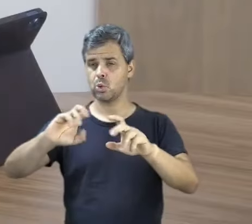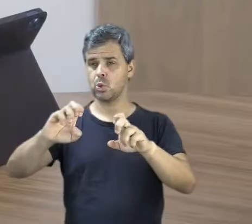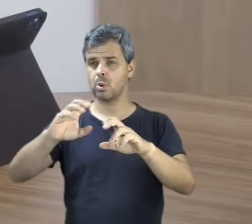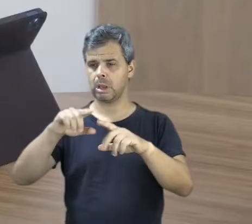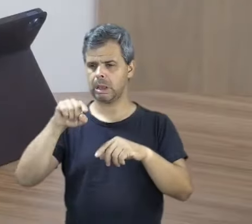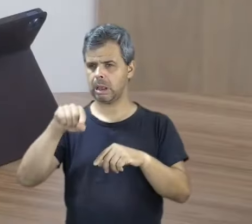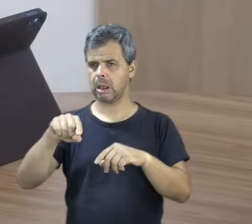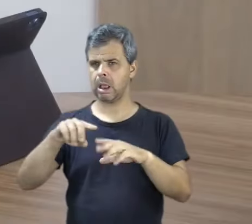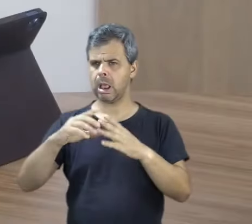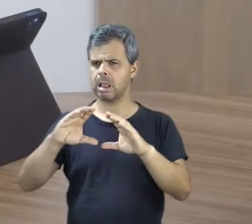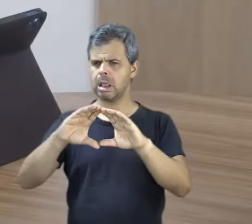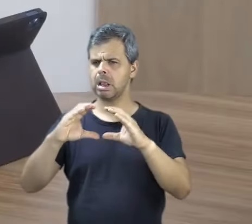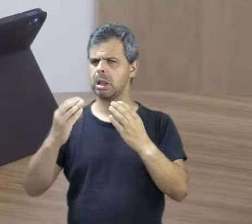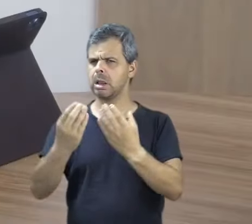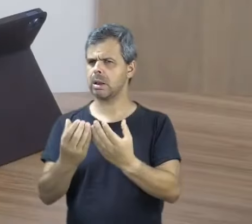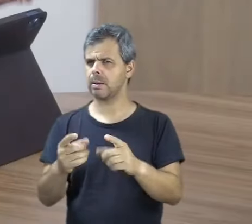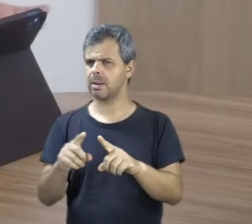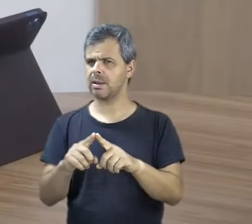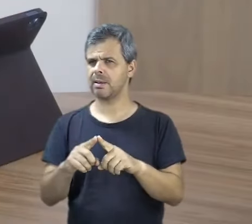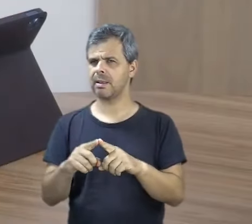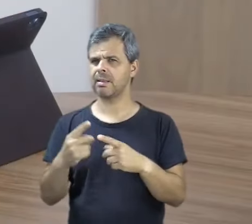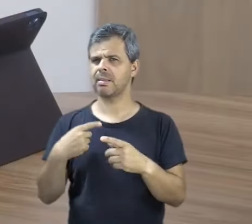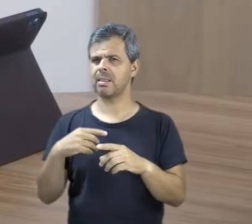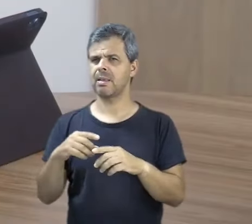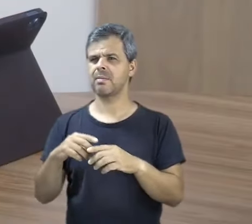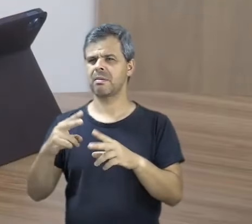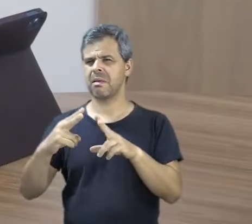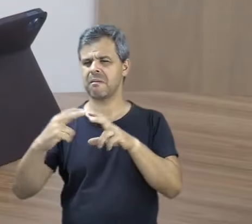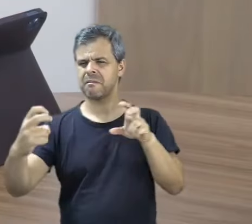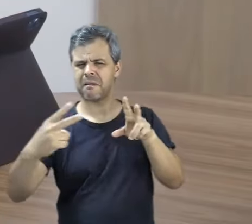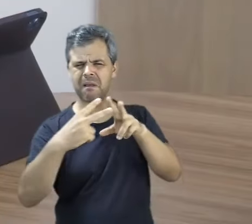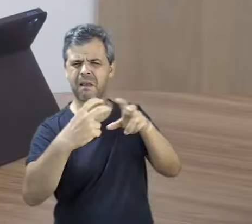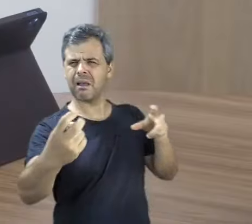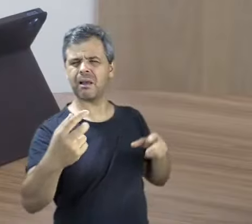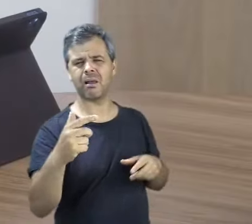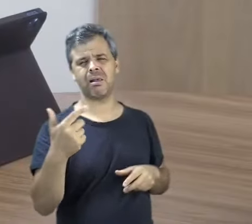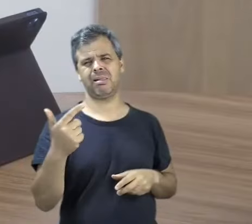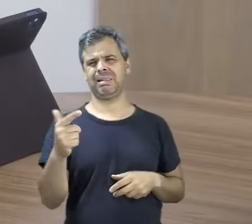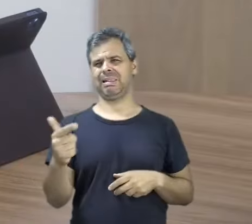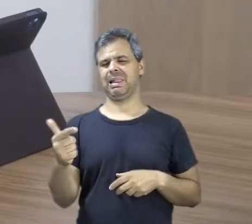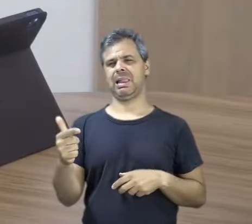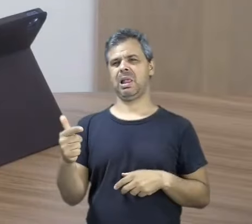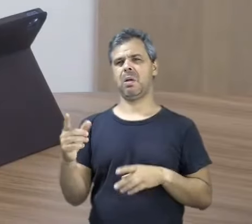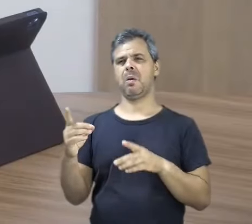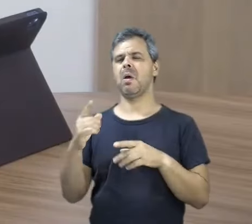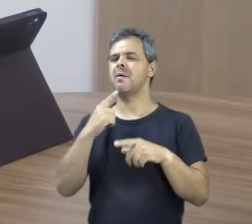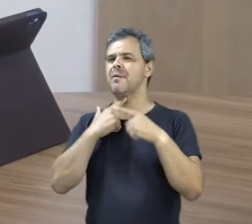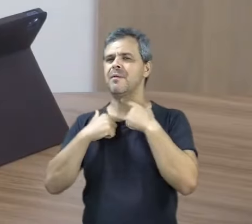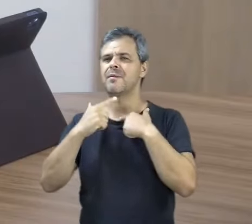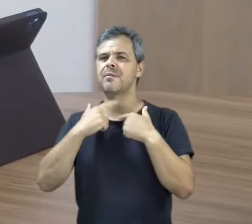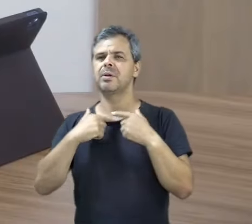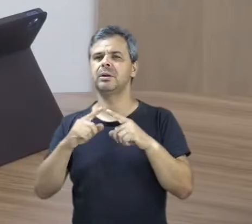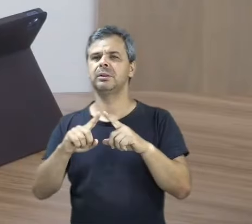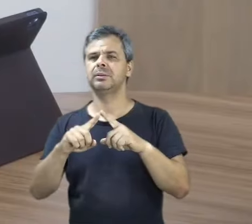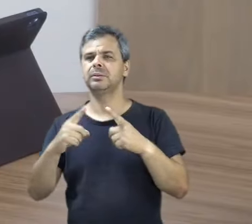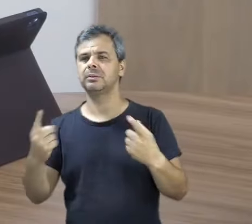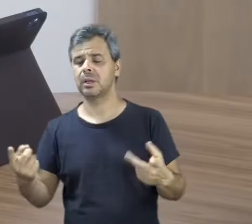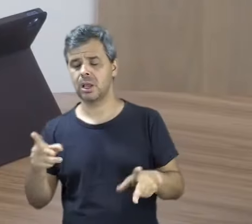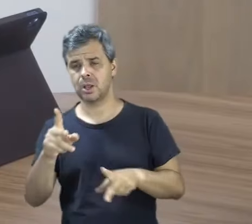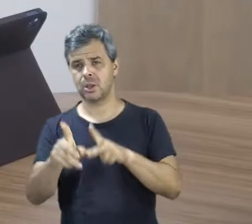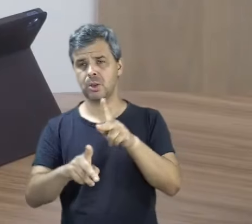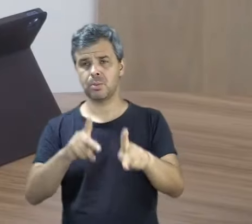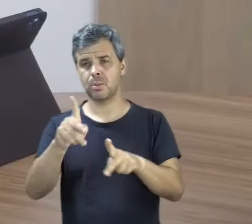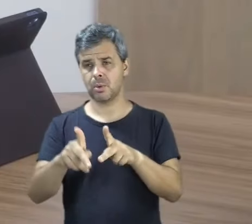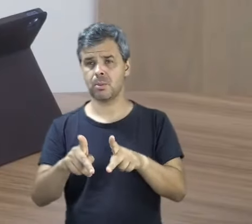aquele formato de conferência, inclusive com muitas conferências online, ela não atendia os anseios da